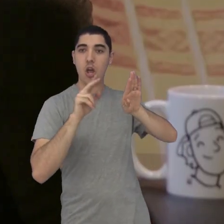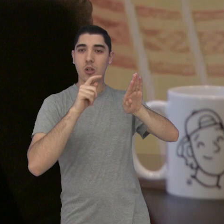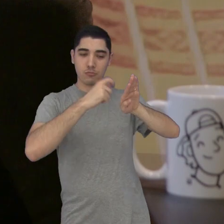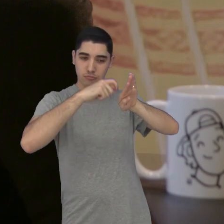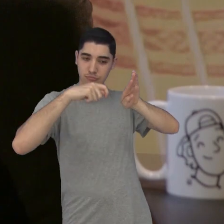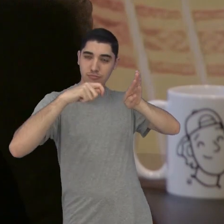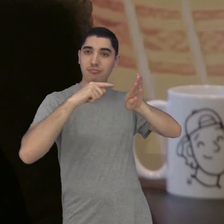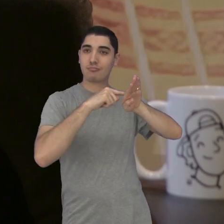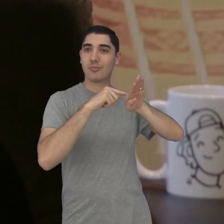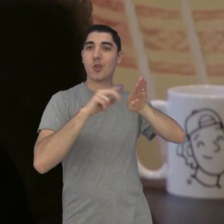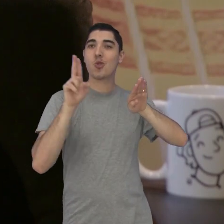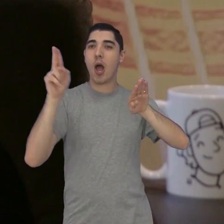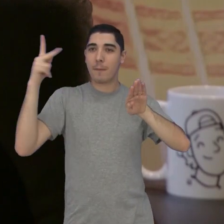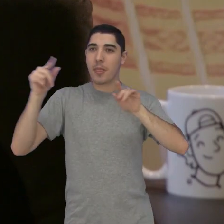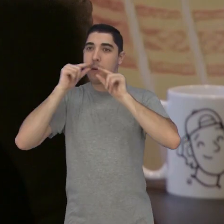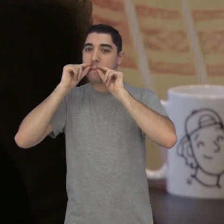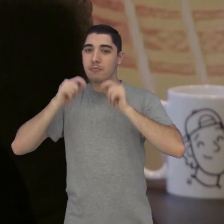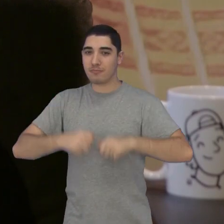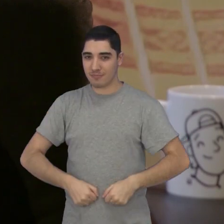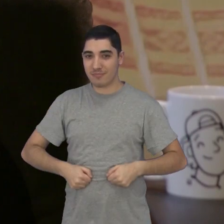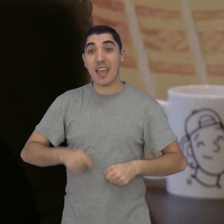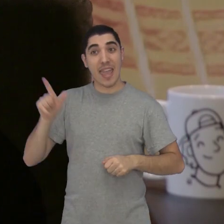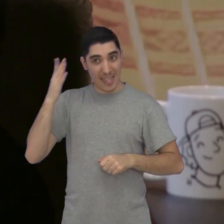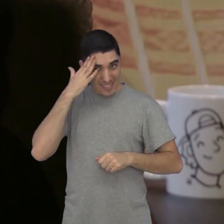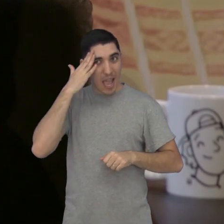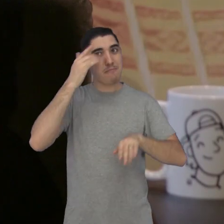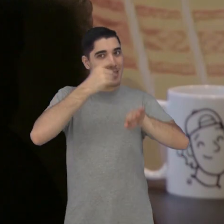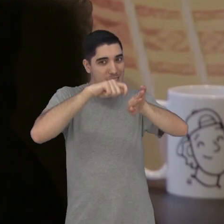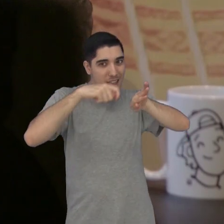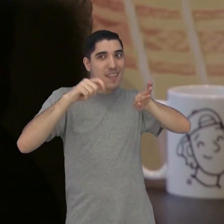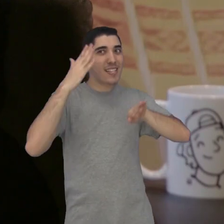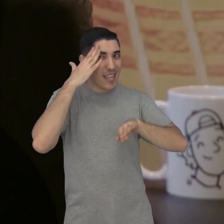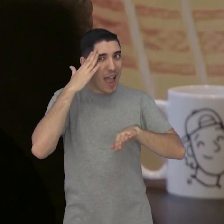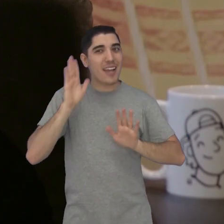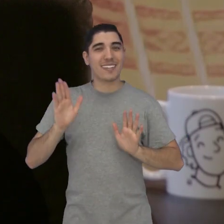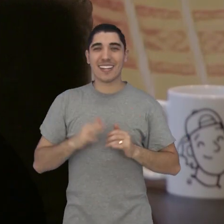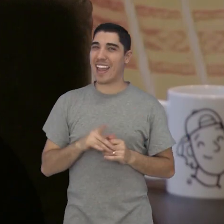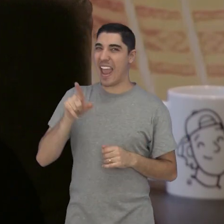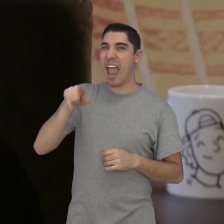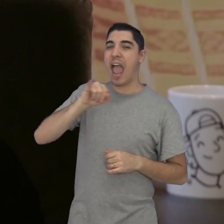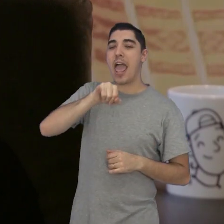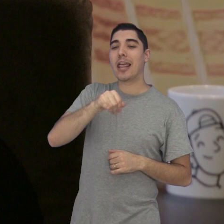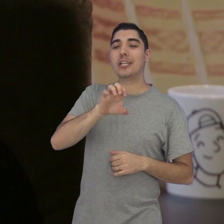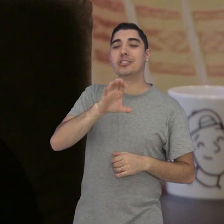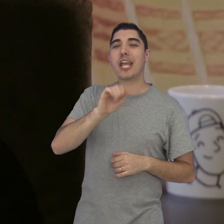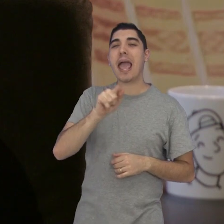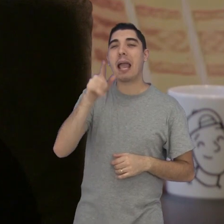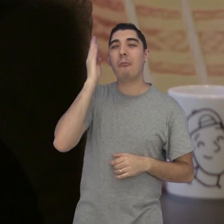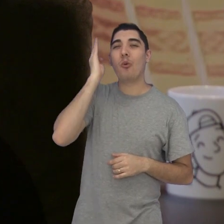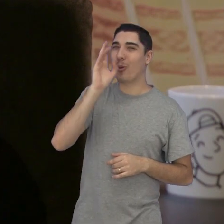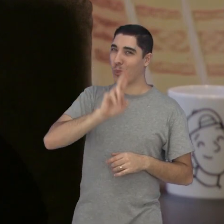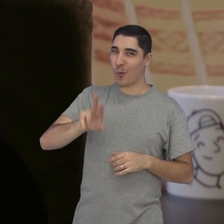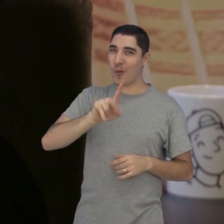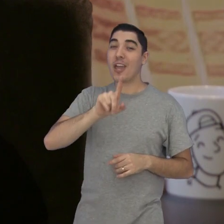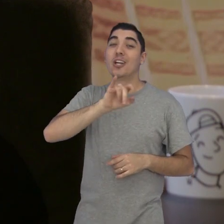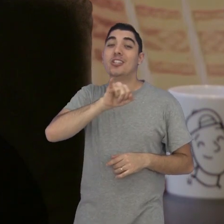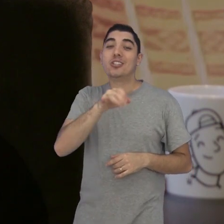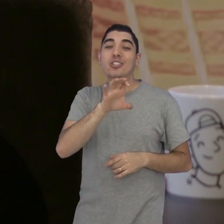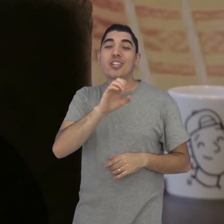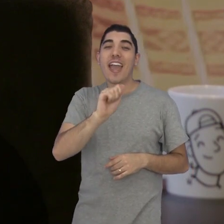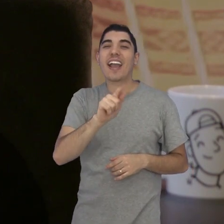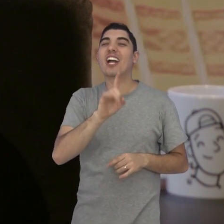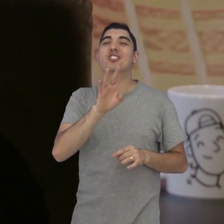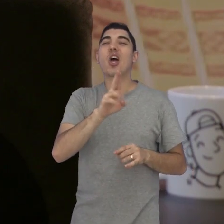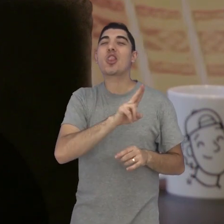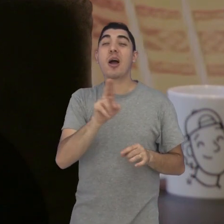autógrafo do Mazzaropi. O Jeca sabia escrever, tá vendo? Não era tão jeca assim, né? Não era tão Jeca assim. Jeca só o nome,